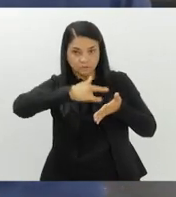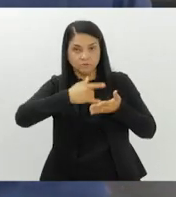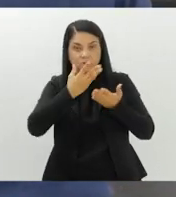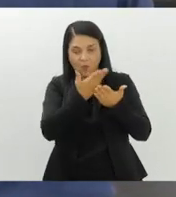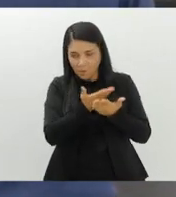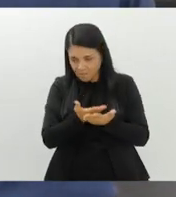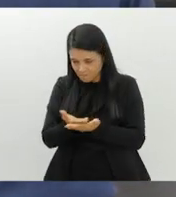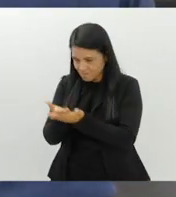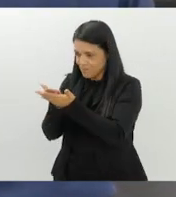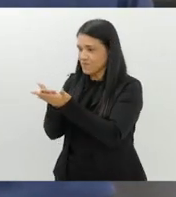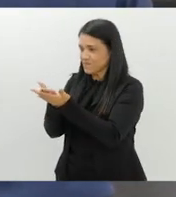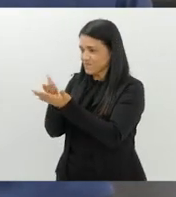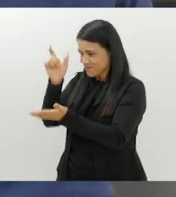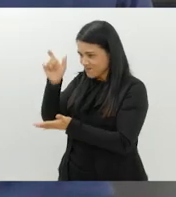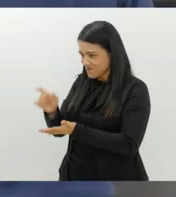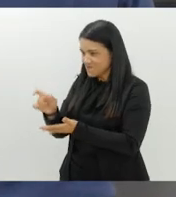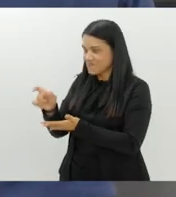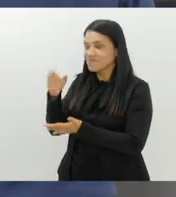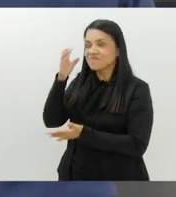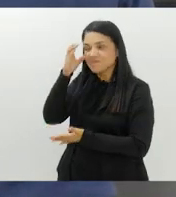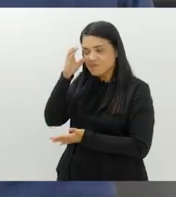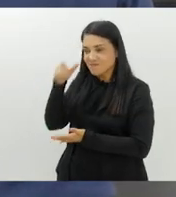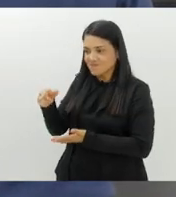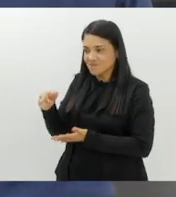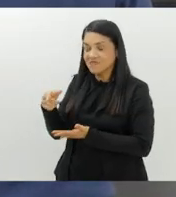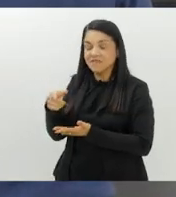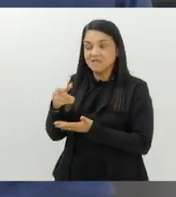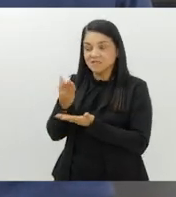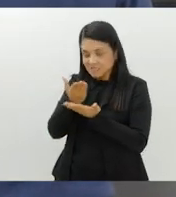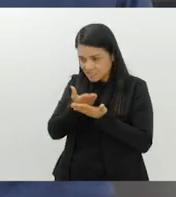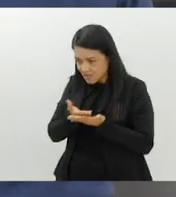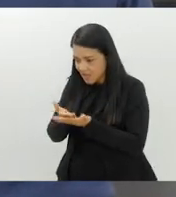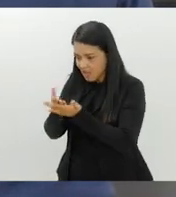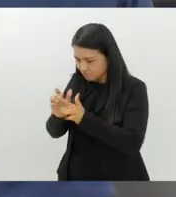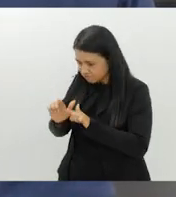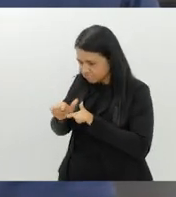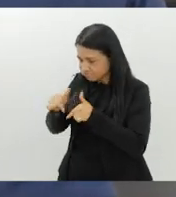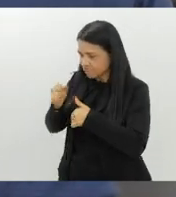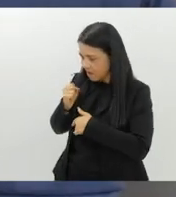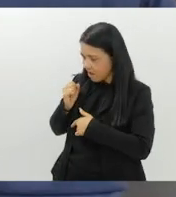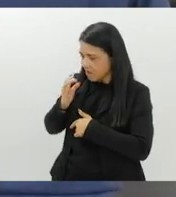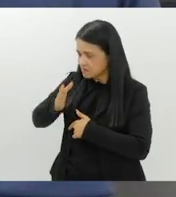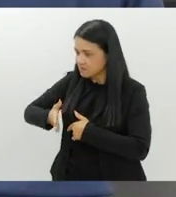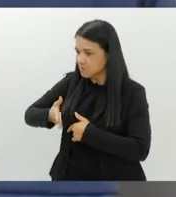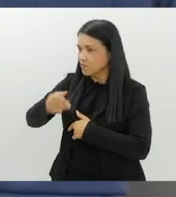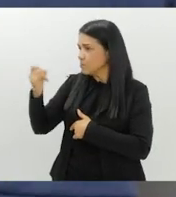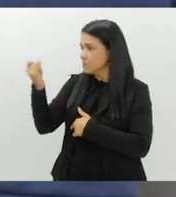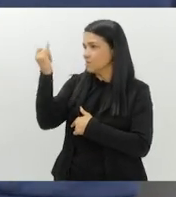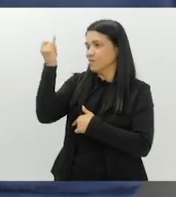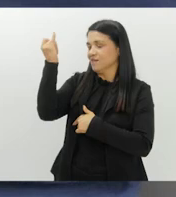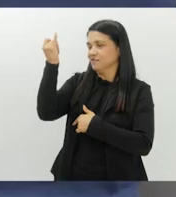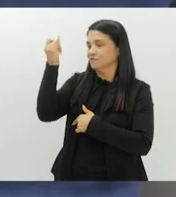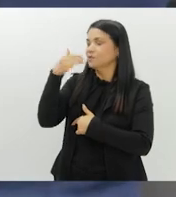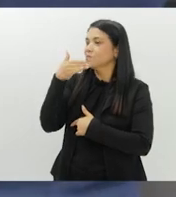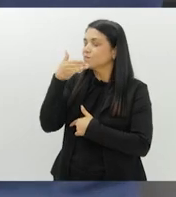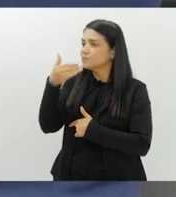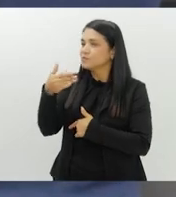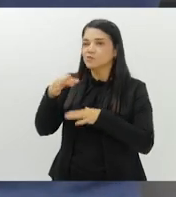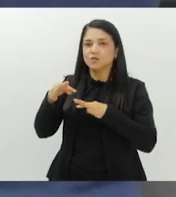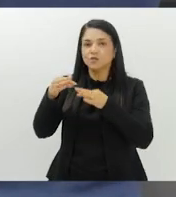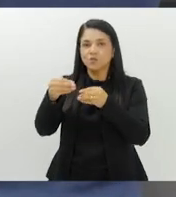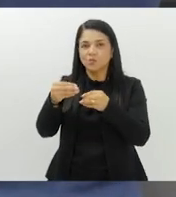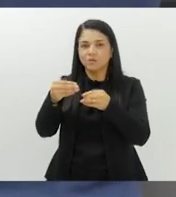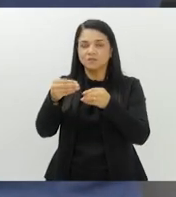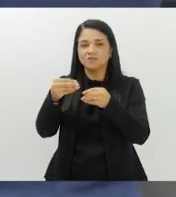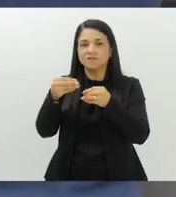mãos, meu irmão, e que a gente possa... É nesse ato, que é um ato importante, pedir para que todas as forças